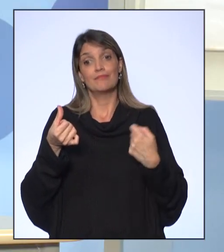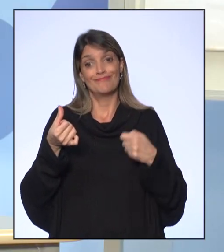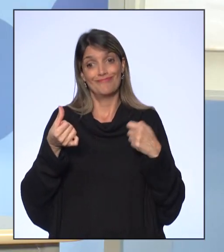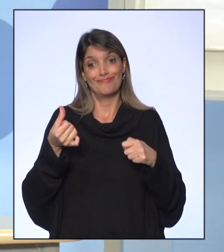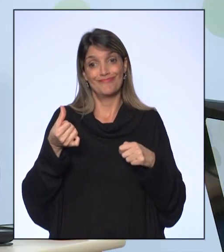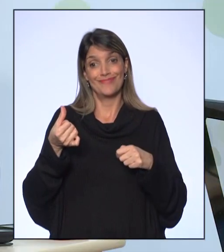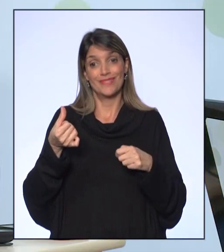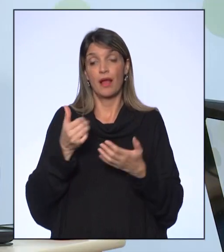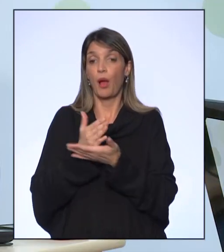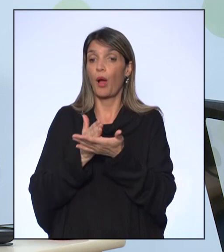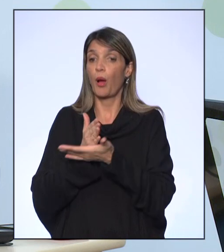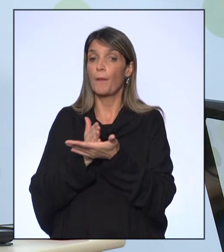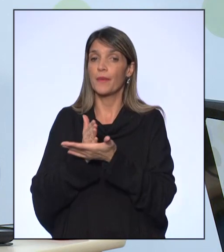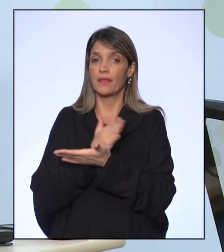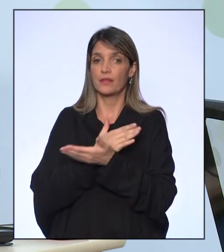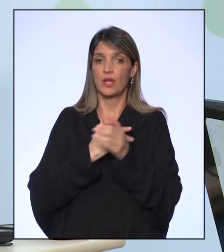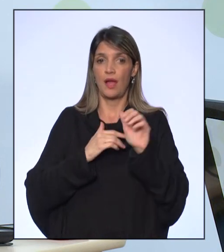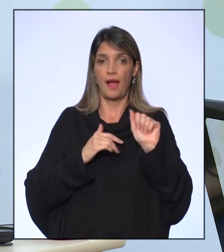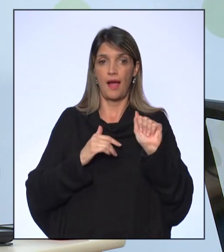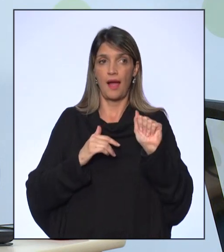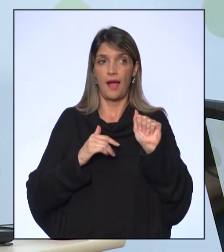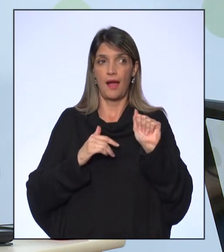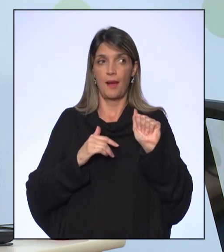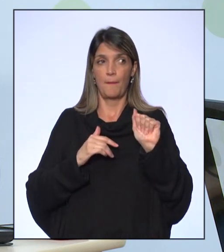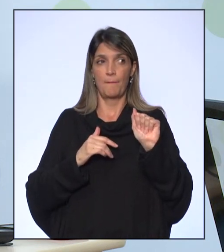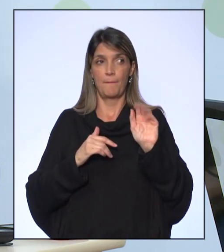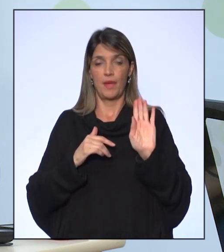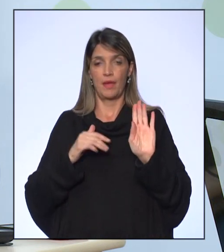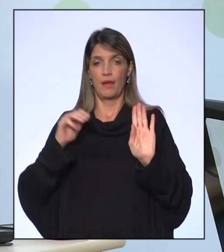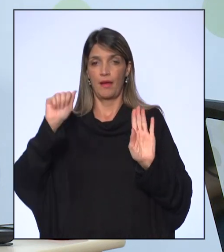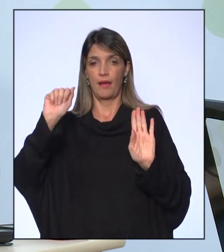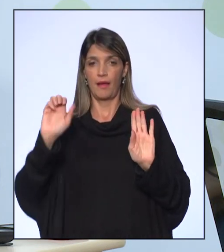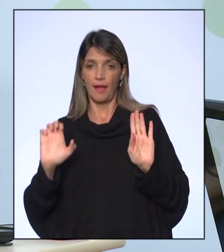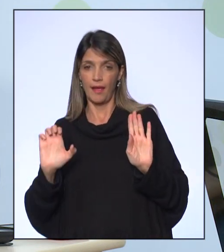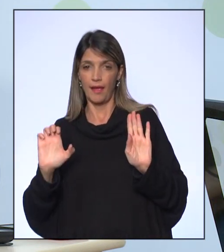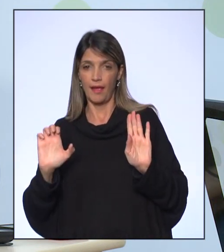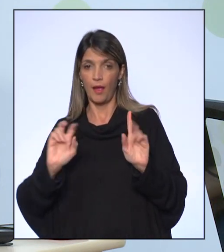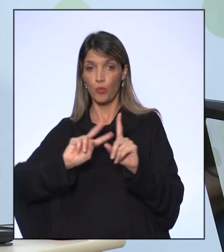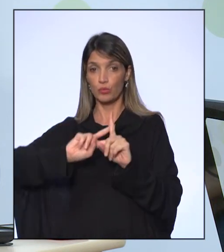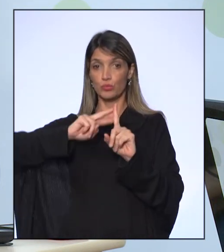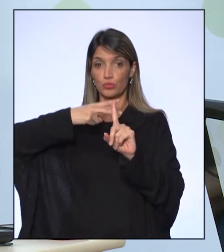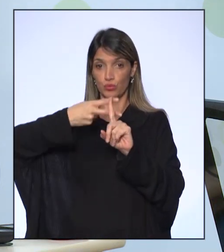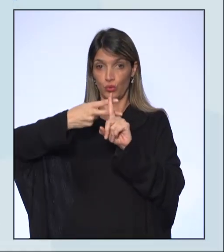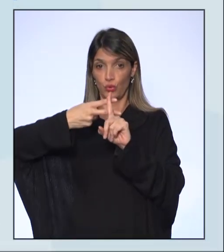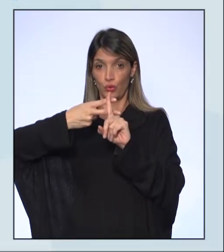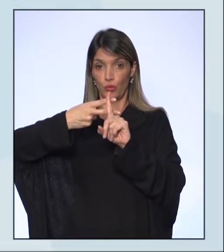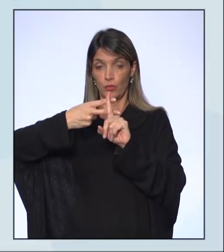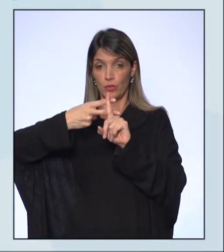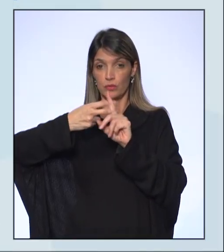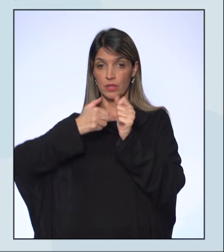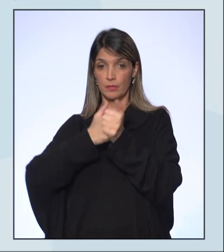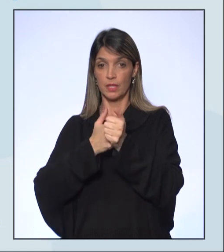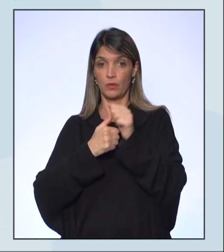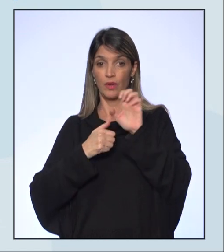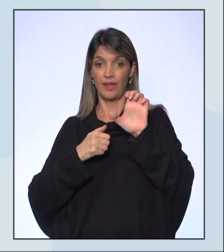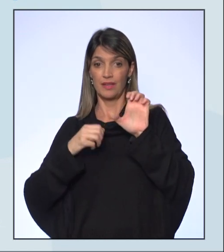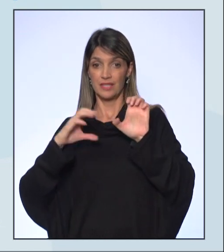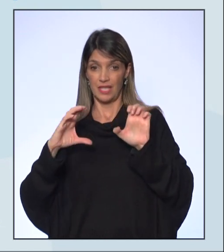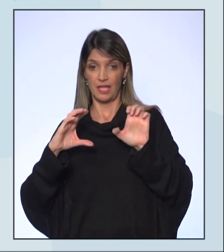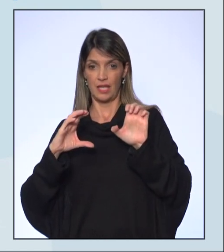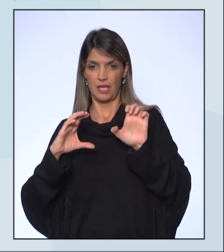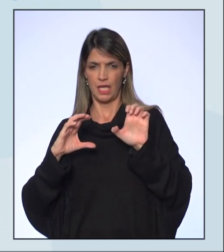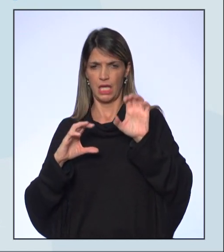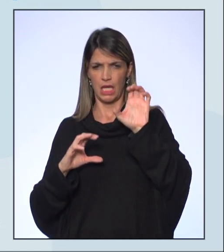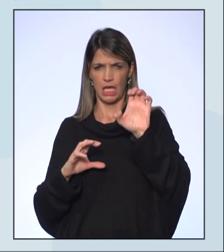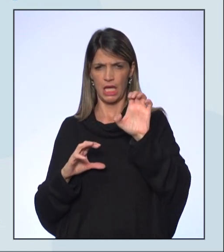metade. No Isso. caso, o segmento AE tem que ser o dobro do segmento EC. Volta na imagem lá, gente, para os alunos acompanhar o